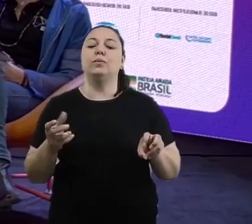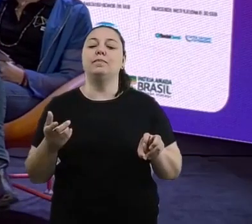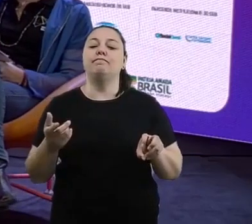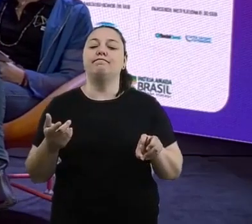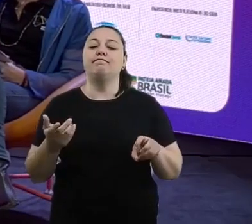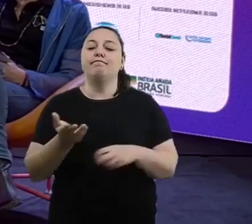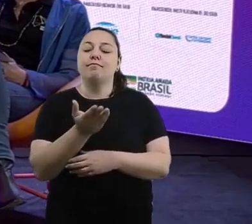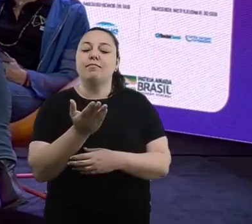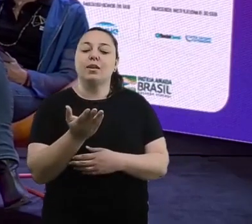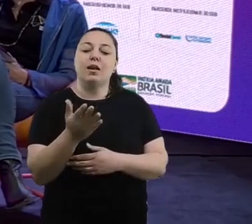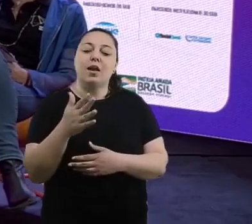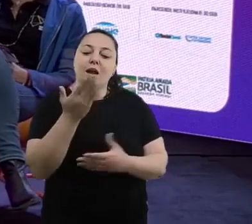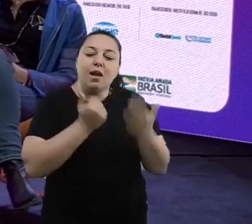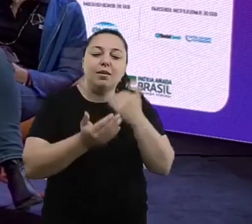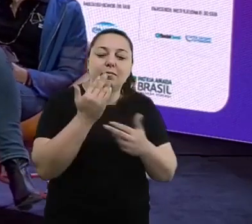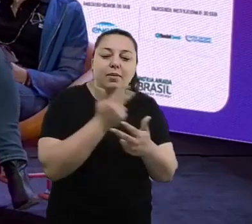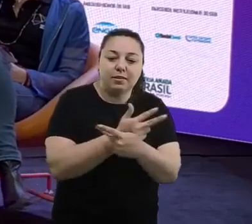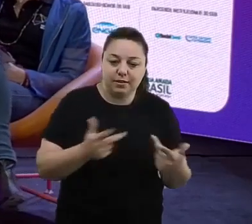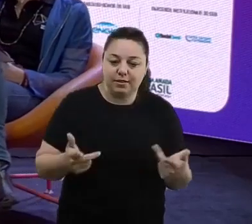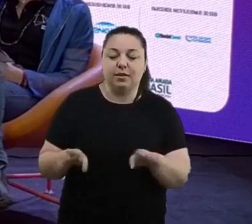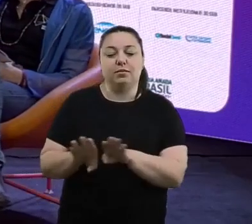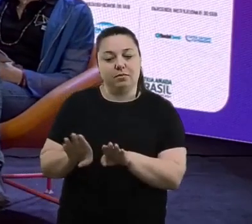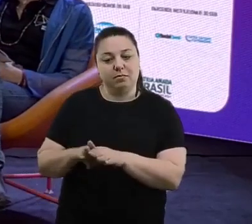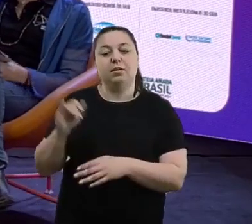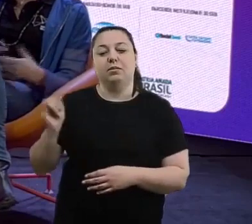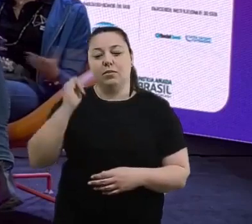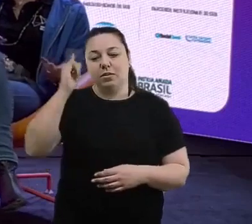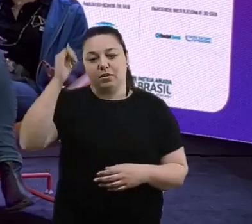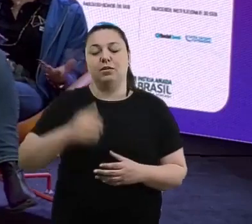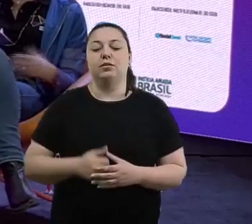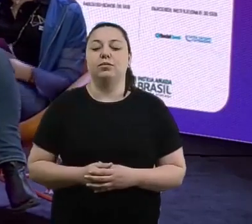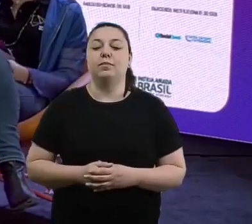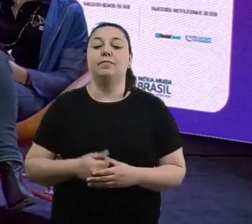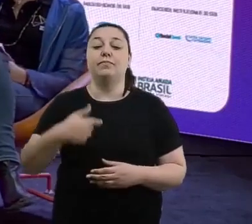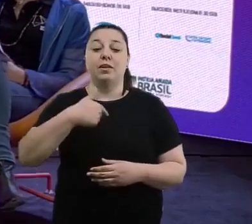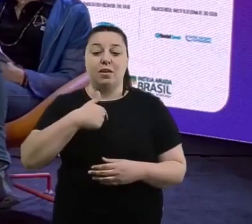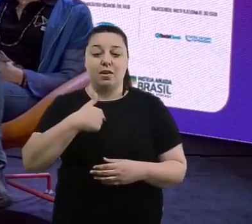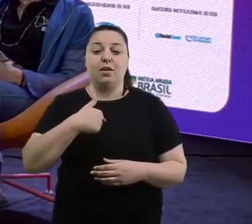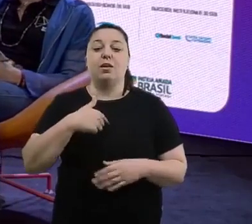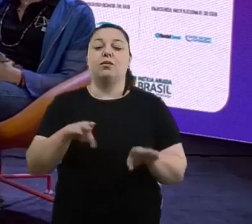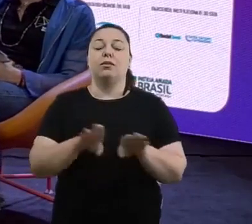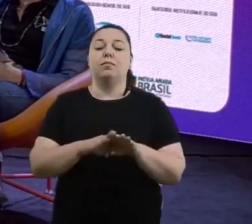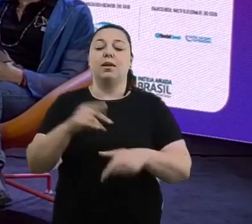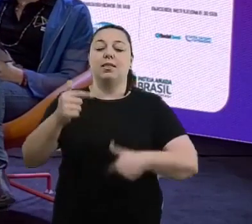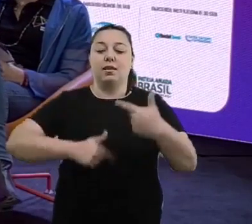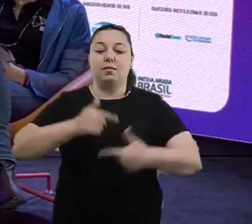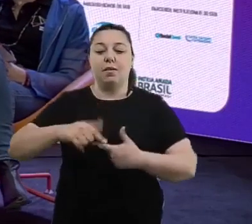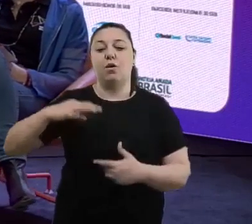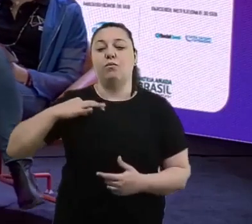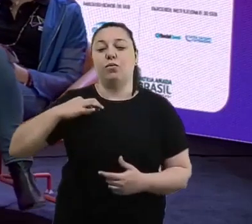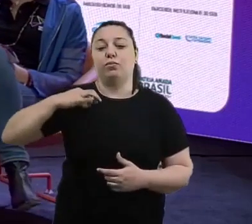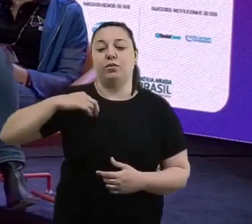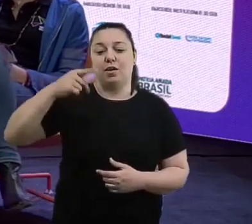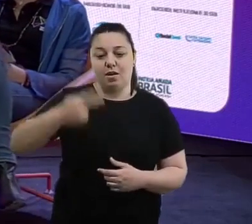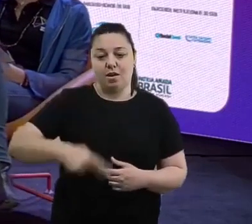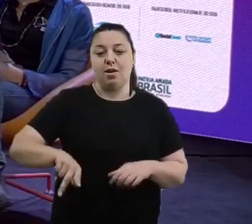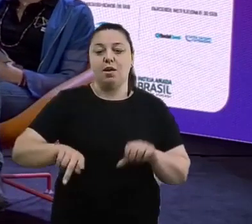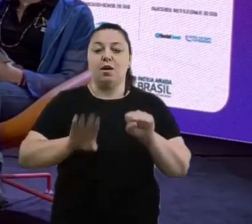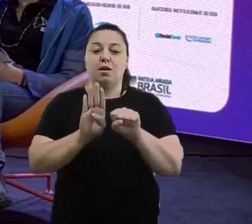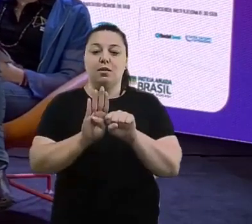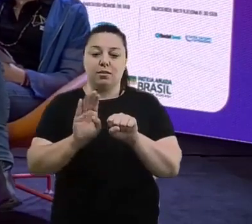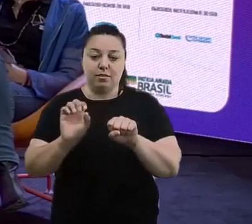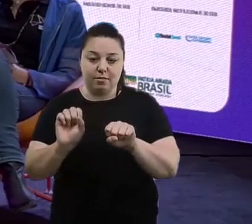é disponibilizar esses painéis, tanto para o gestor público quanto para o mercado, para que ele também trabalhe na autorregulação. Então,